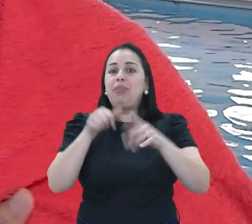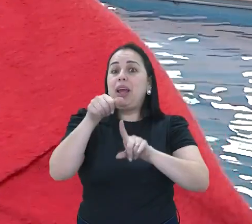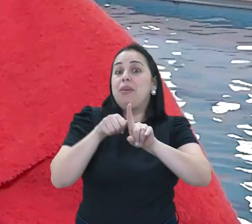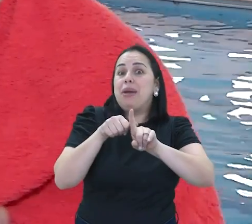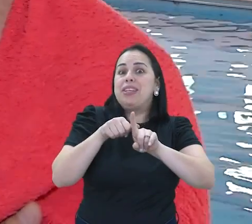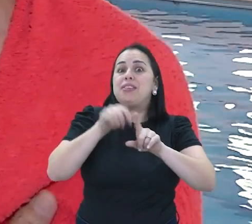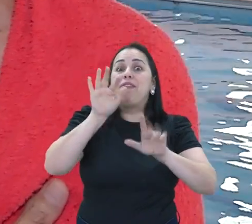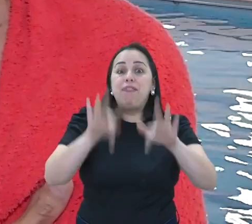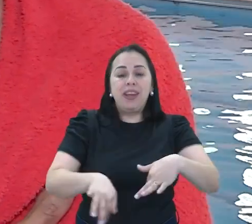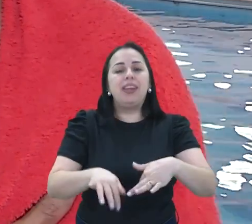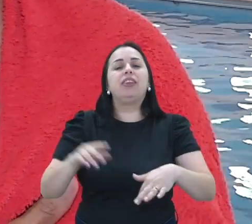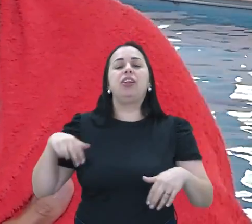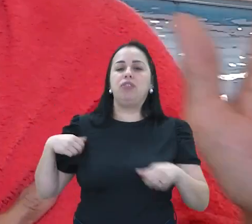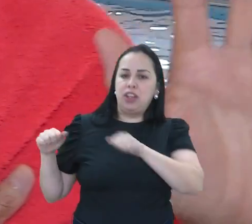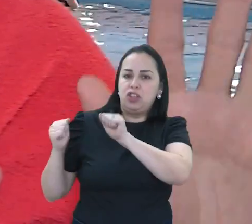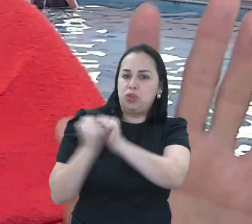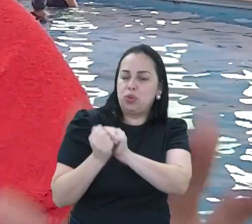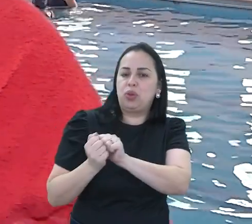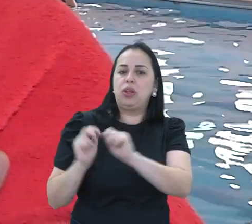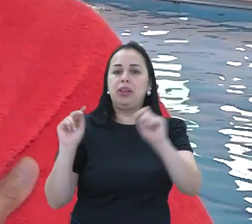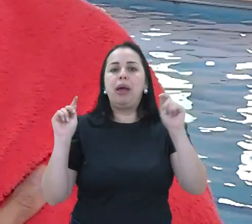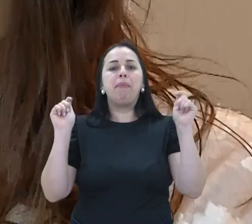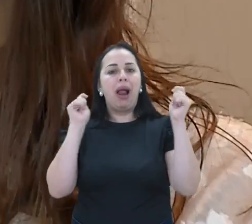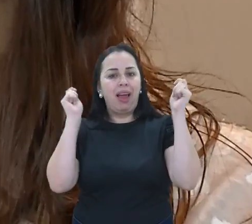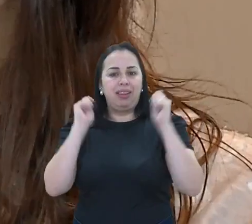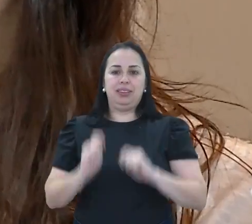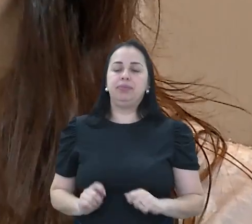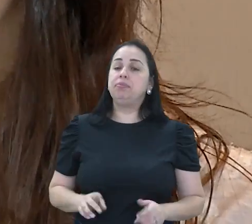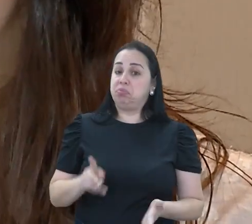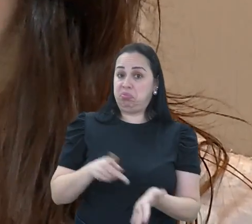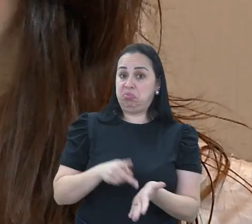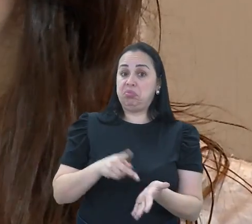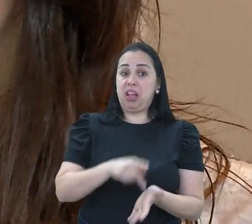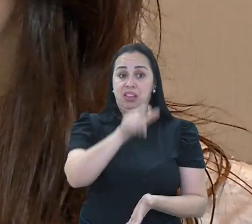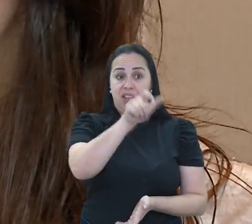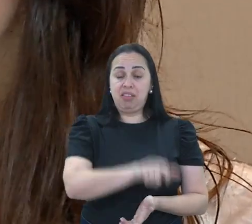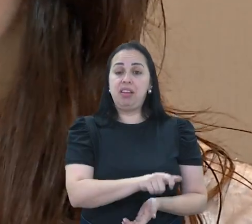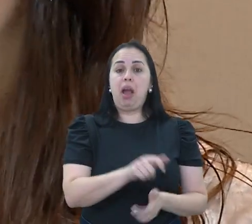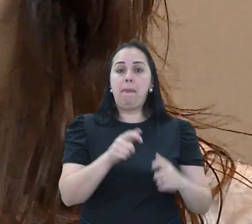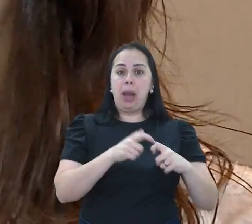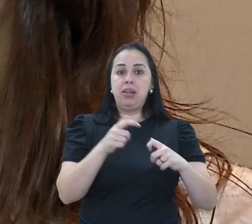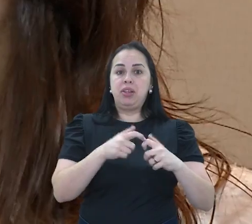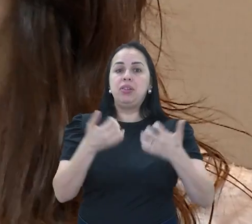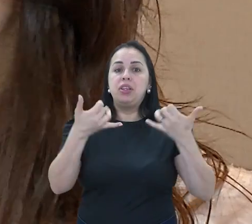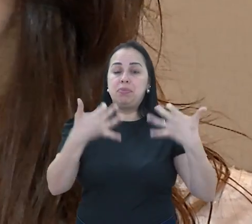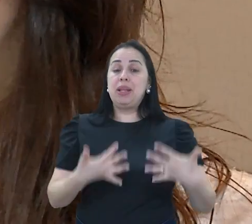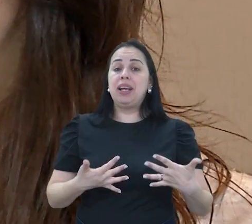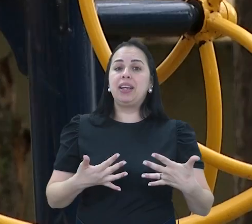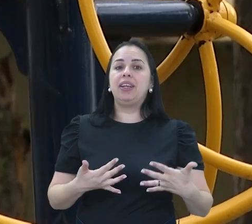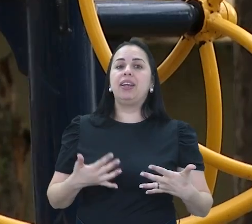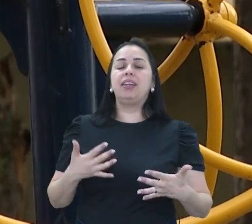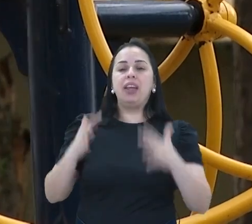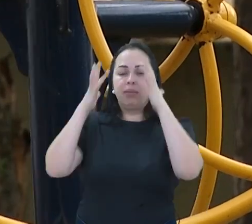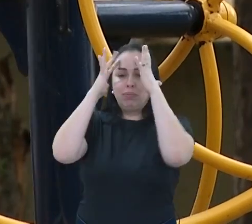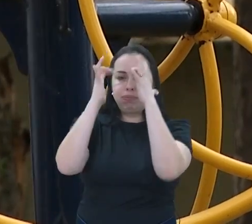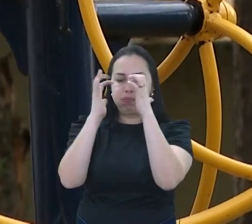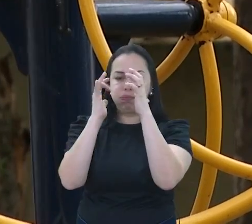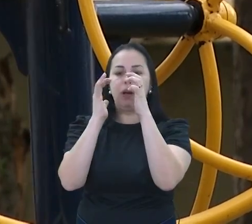baile, eu venho com ela, nós dança, é assim, nosso ritmo é esse. E a especialista confirma, não há melhor remédio para